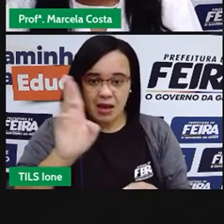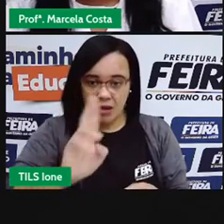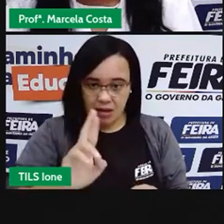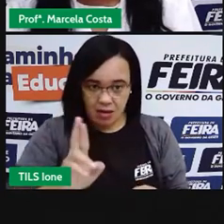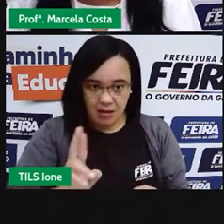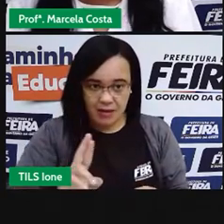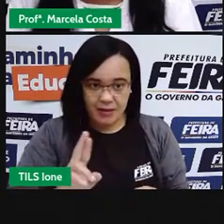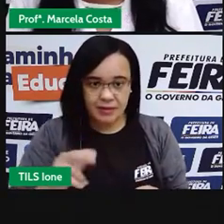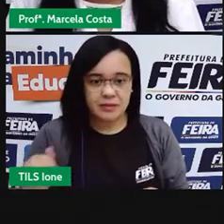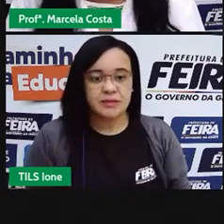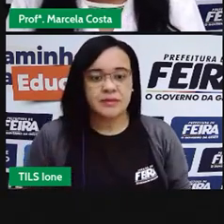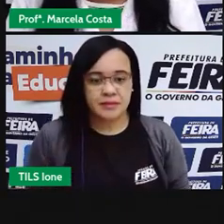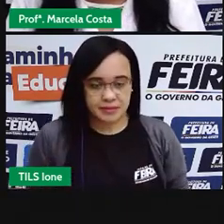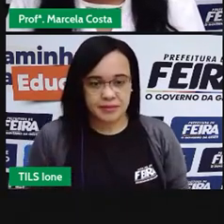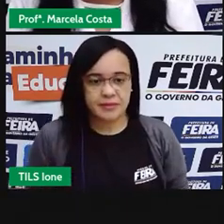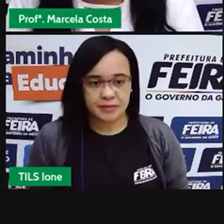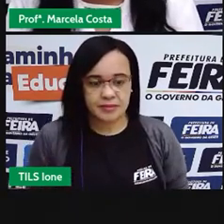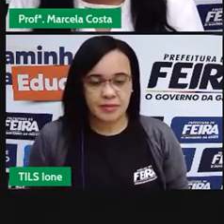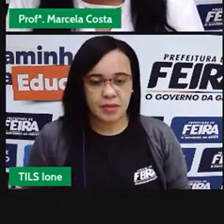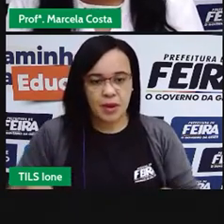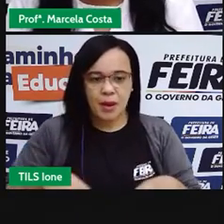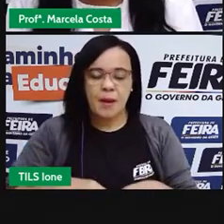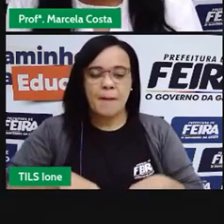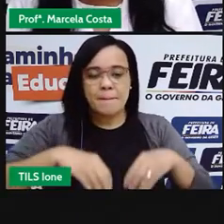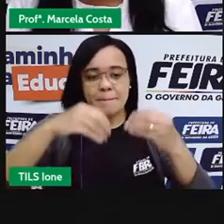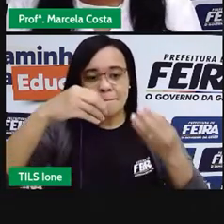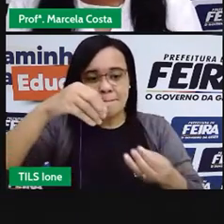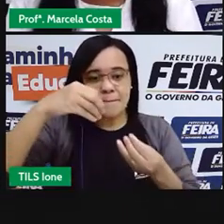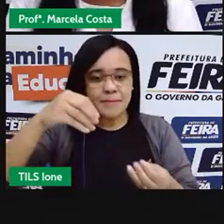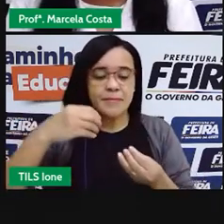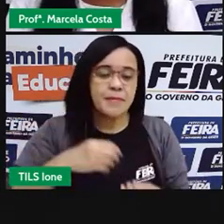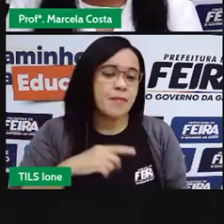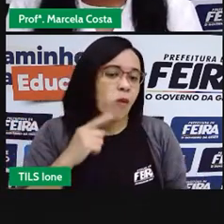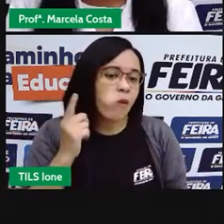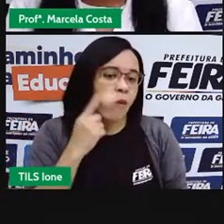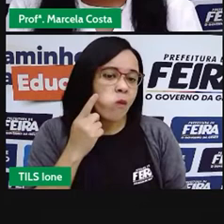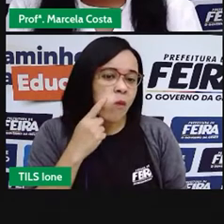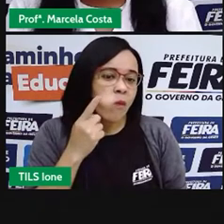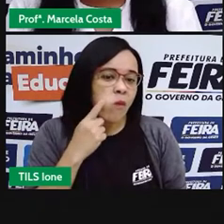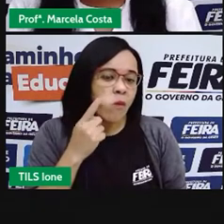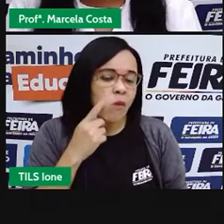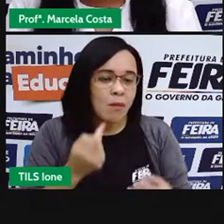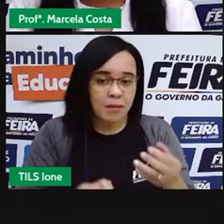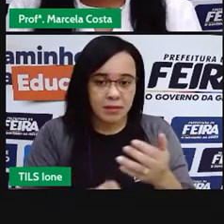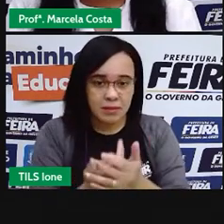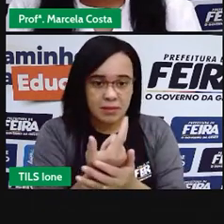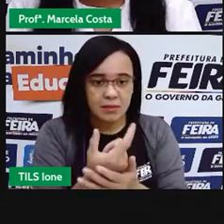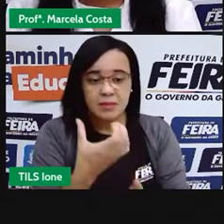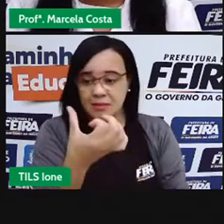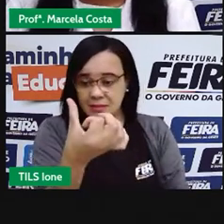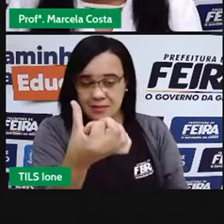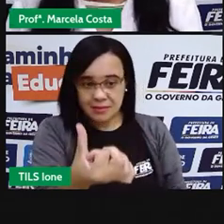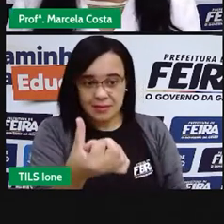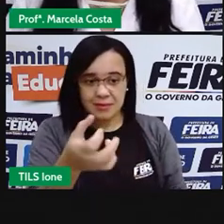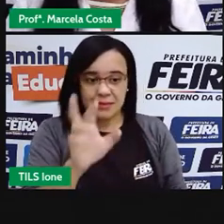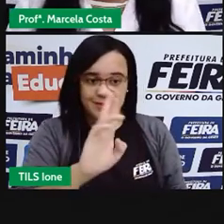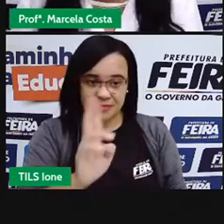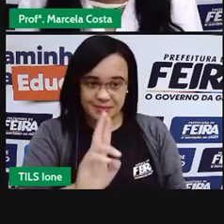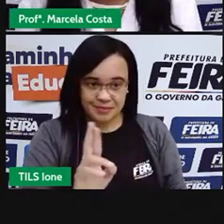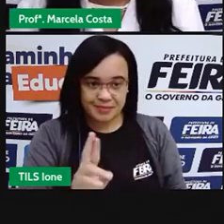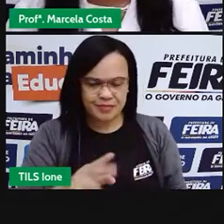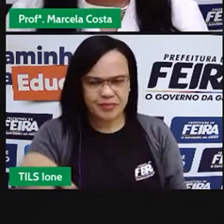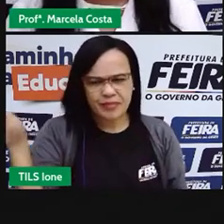R$10, e um pacote de balas custa R$6. Vocês